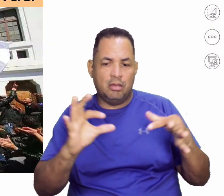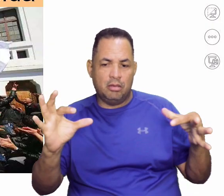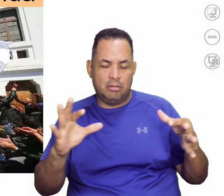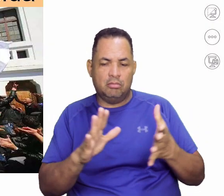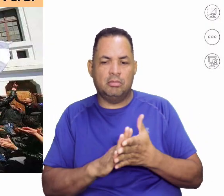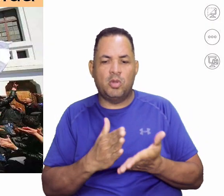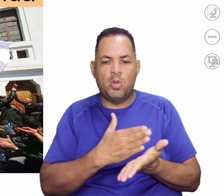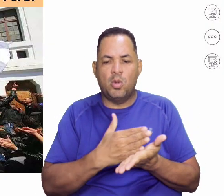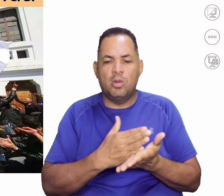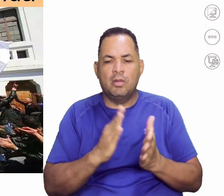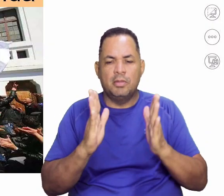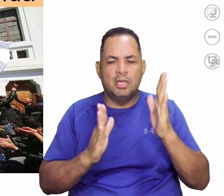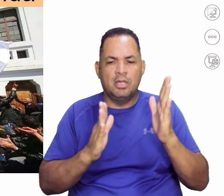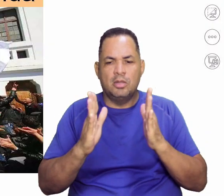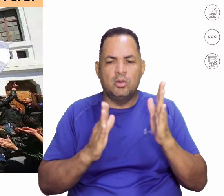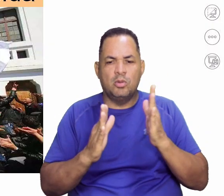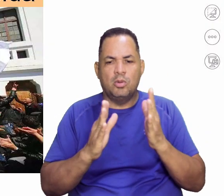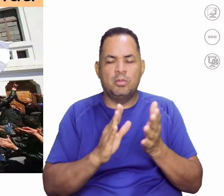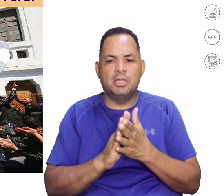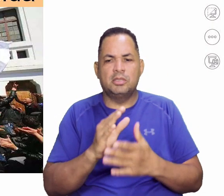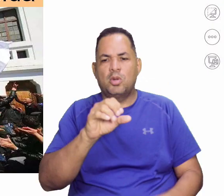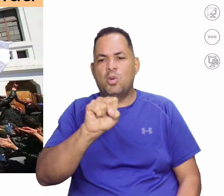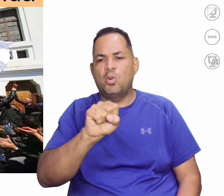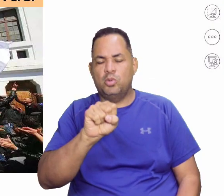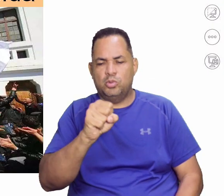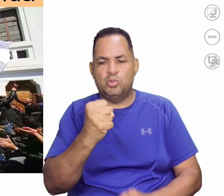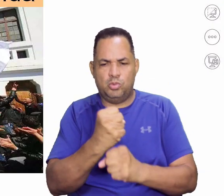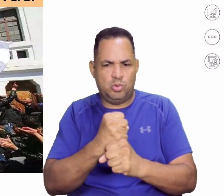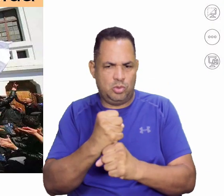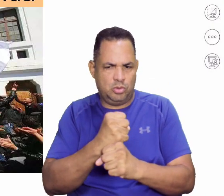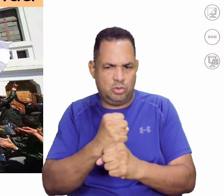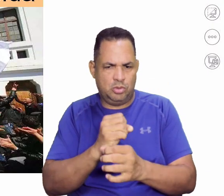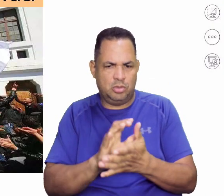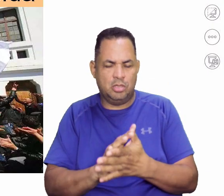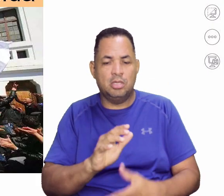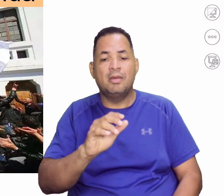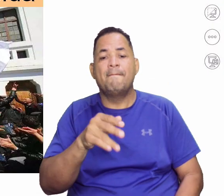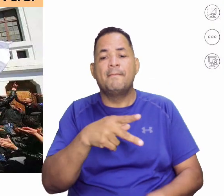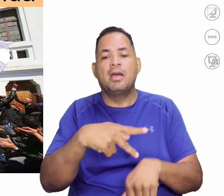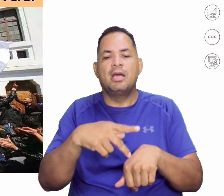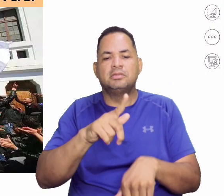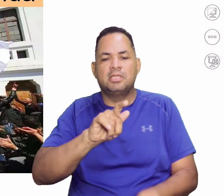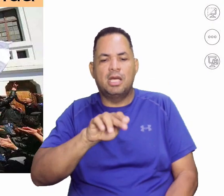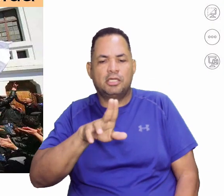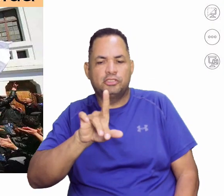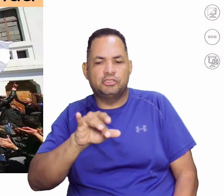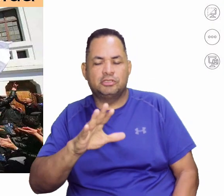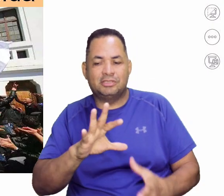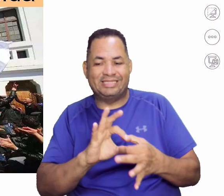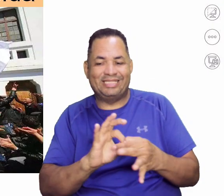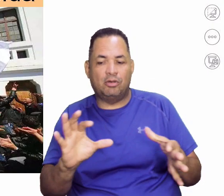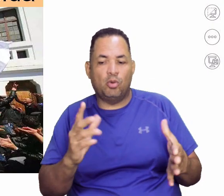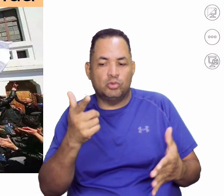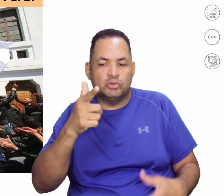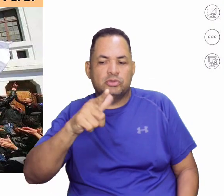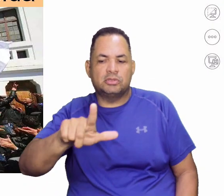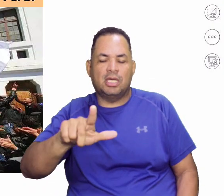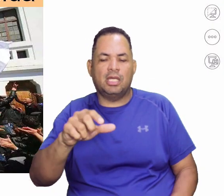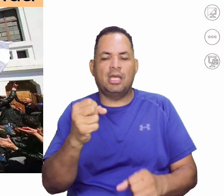essa guerra ela vai durar 8 anos. E a Argélia, ela só vai ser independente